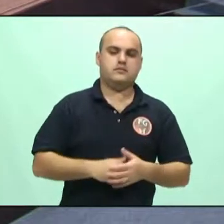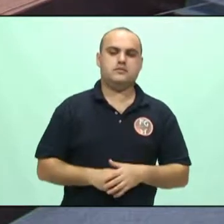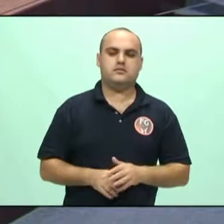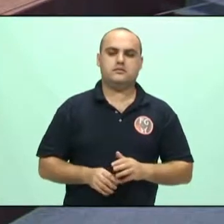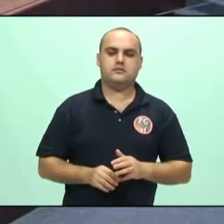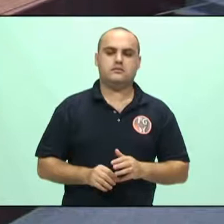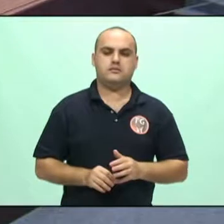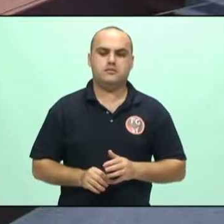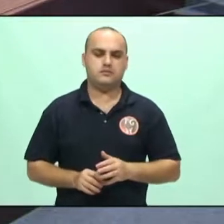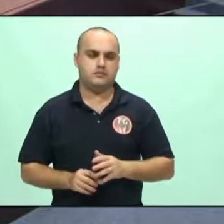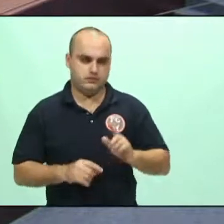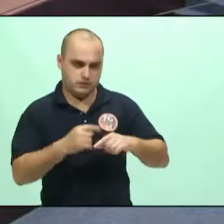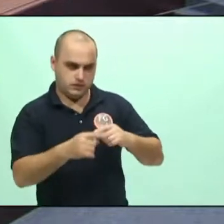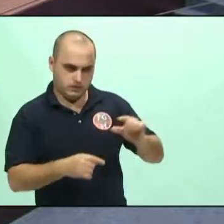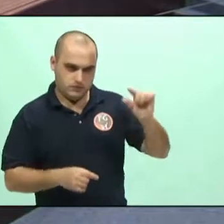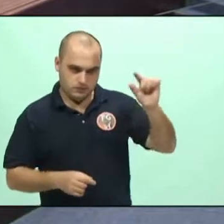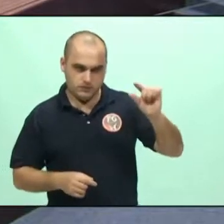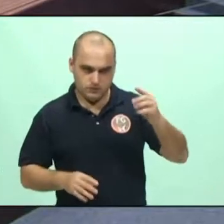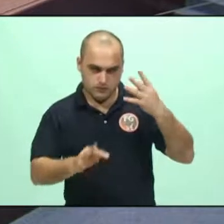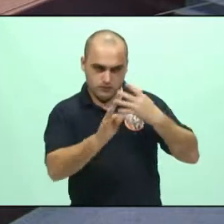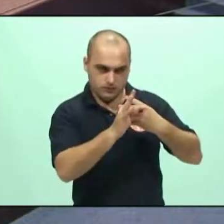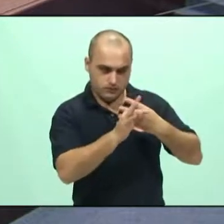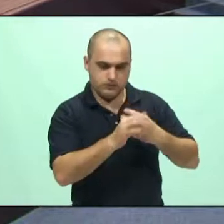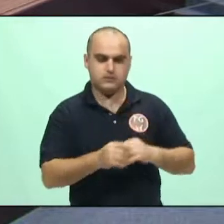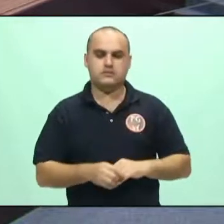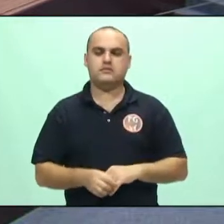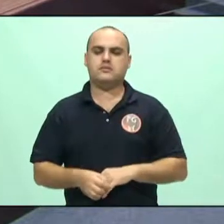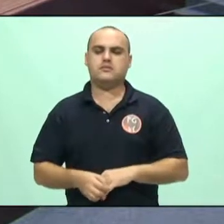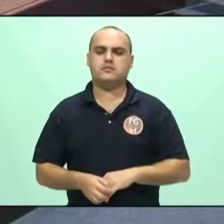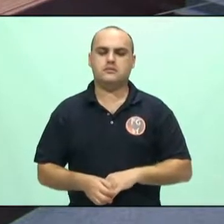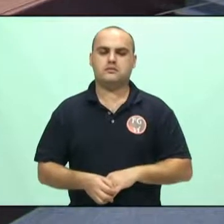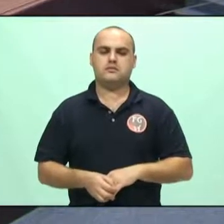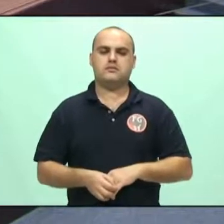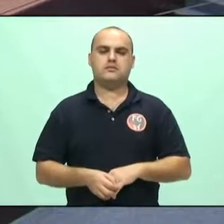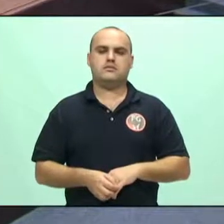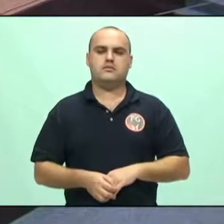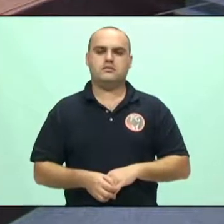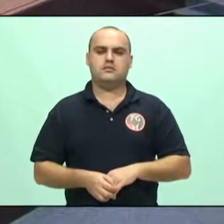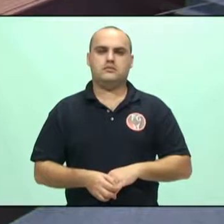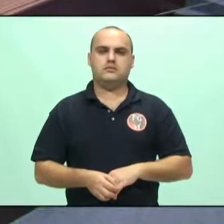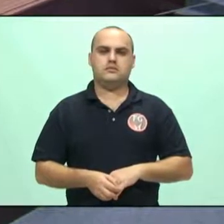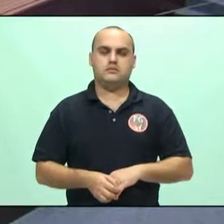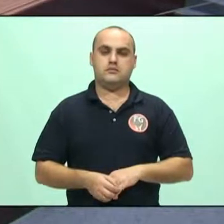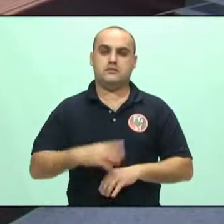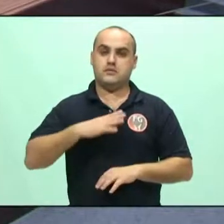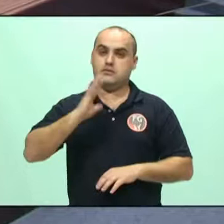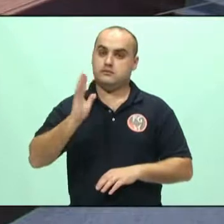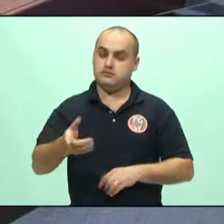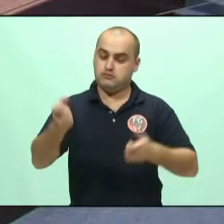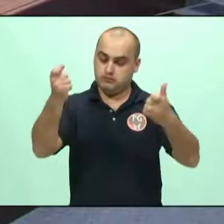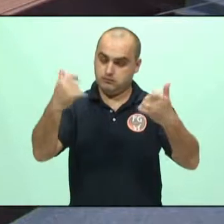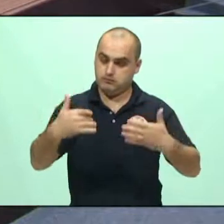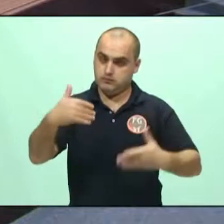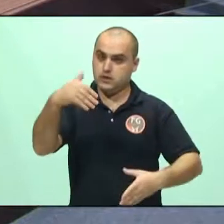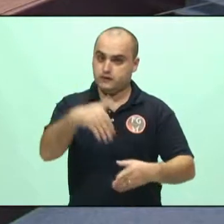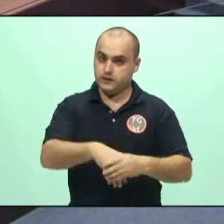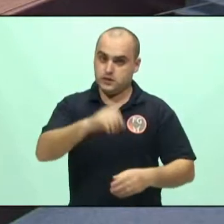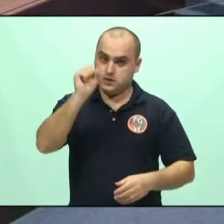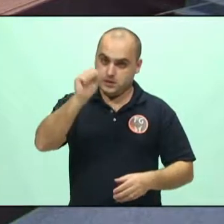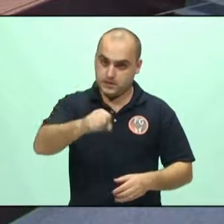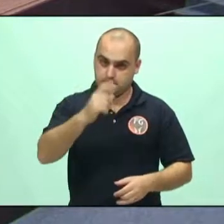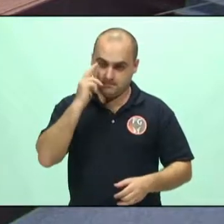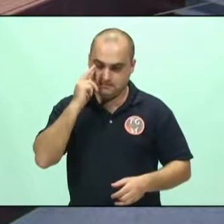depois eu dou uma parte Tonho o quanto eu já declaro meu voto favorável também Gilberto